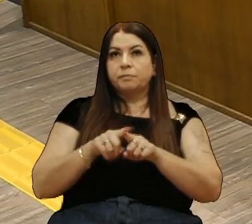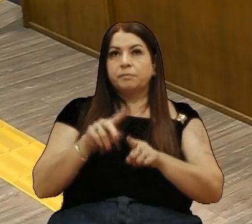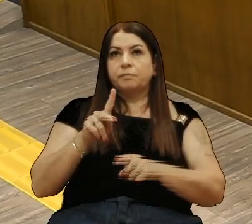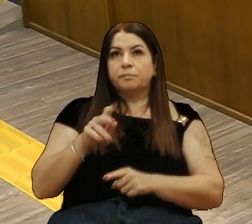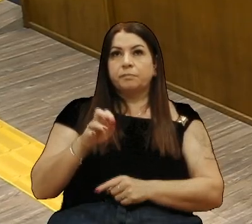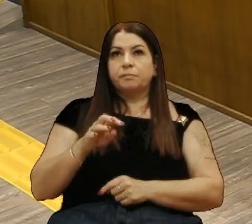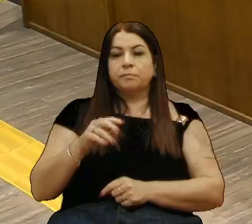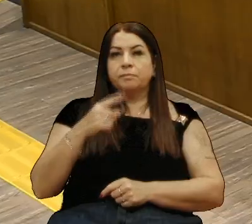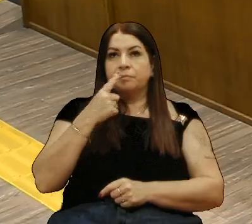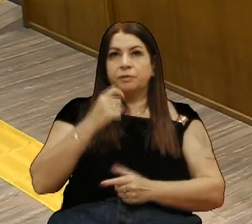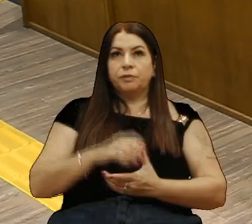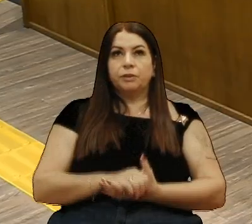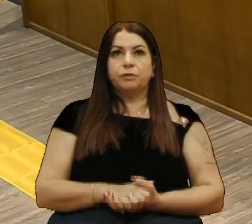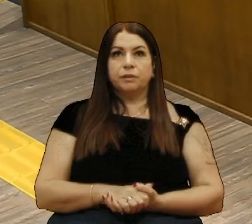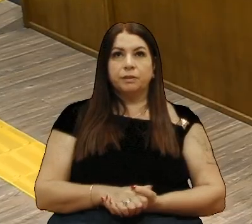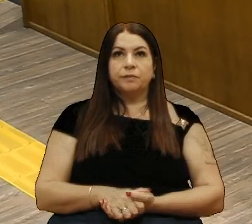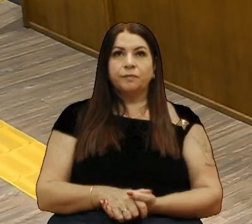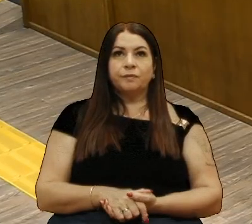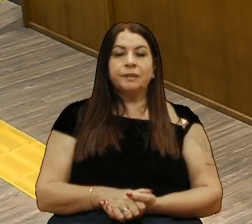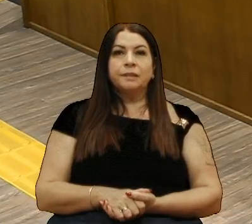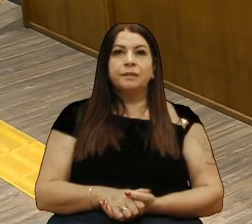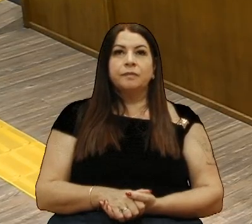Frigeri.